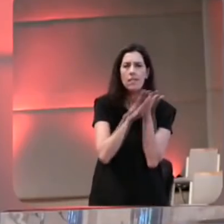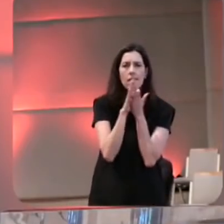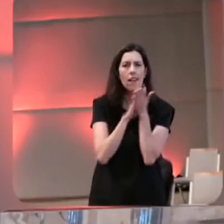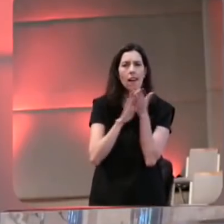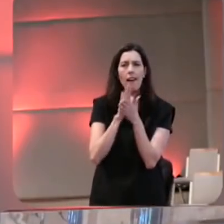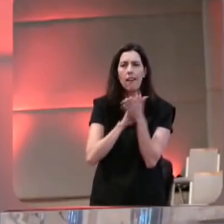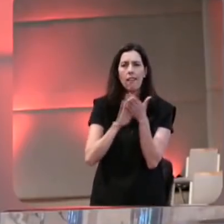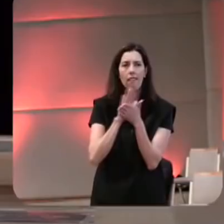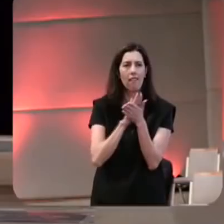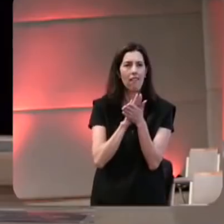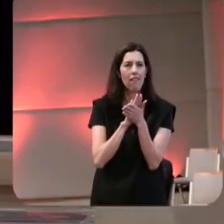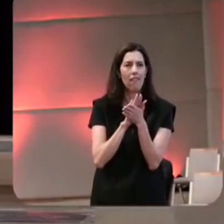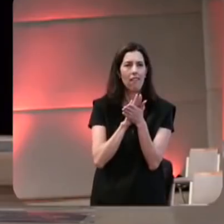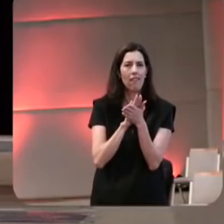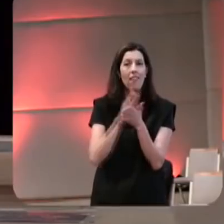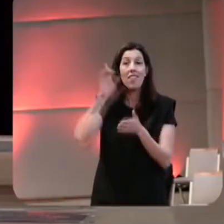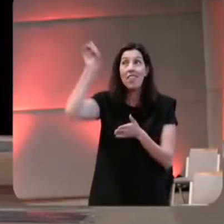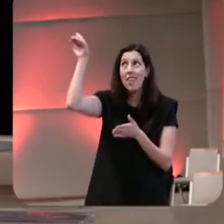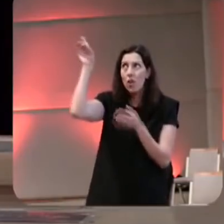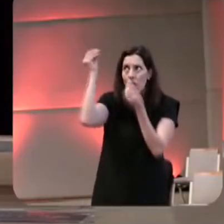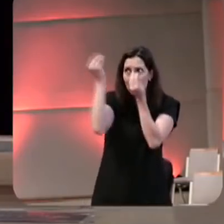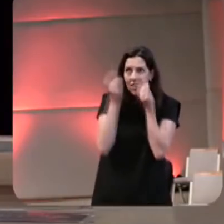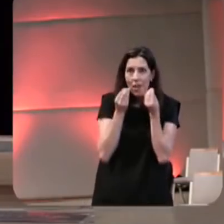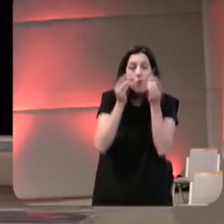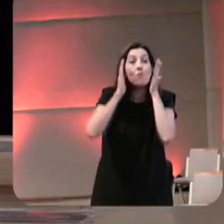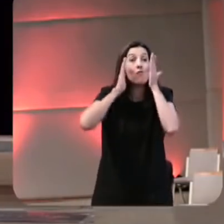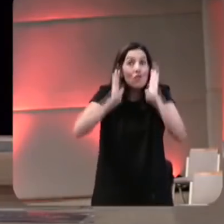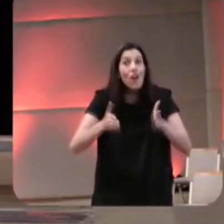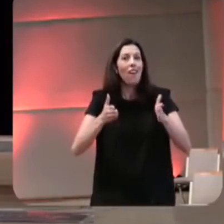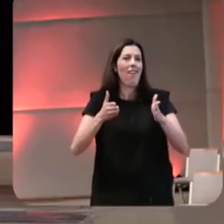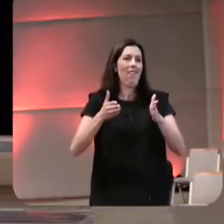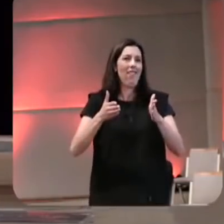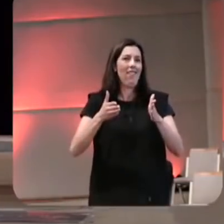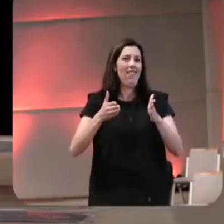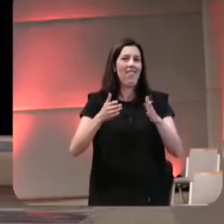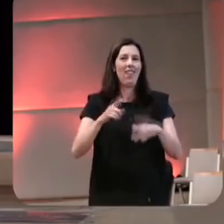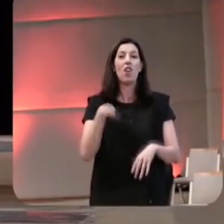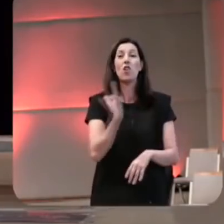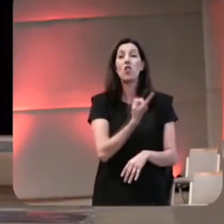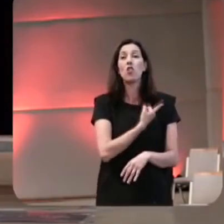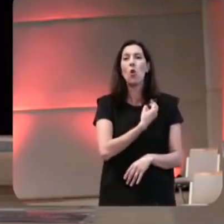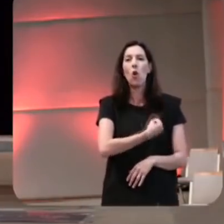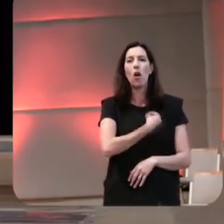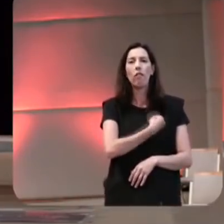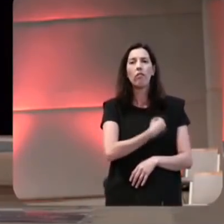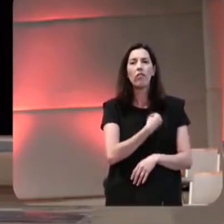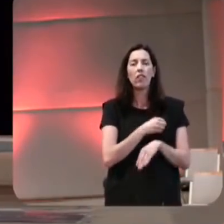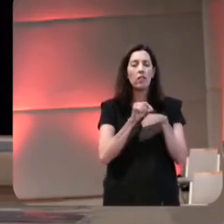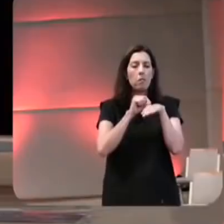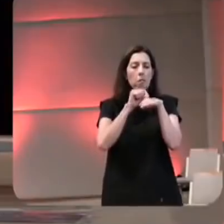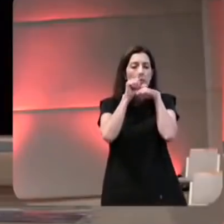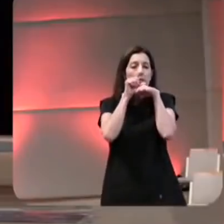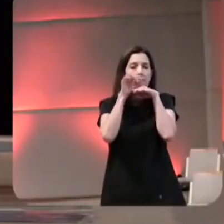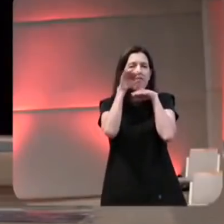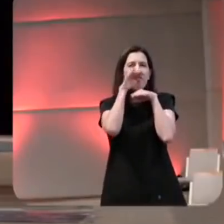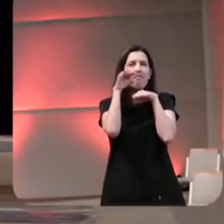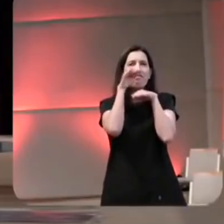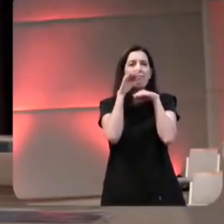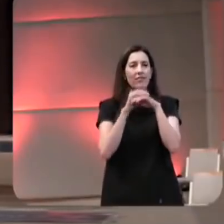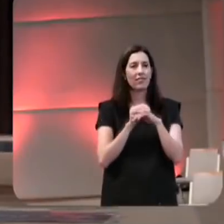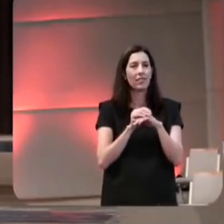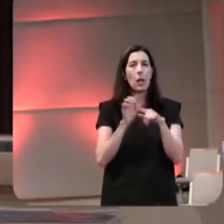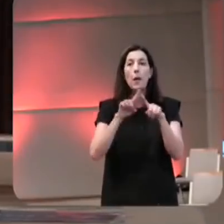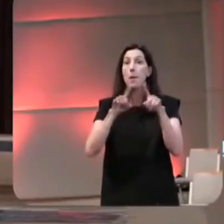mãos, a gente vive na mediocridade, no